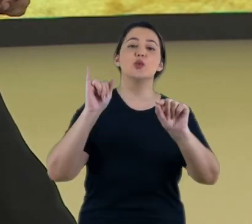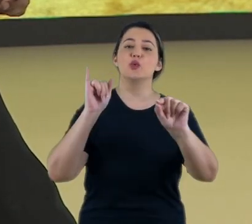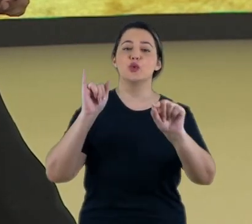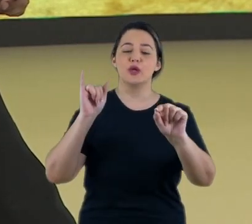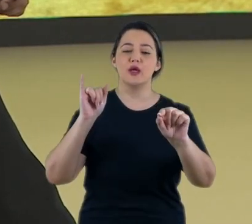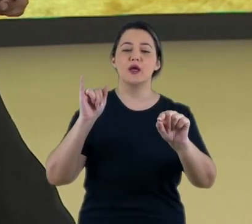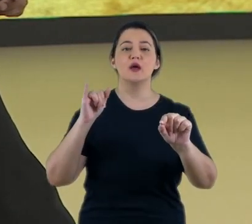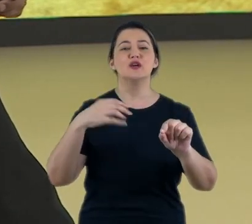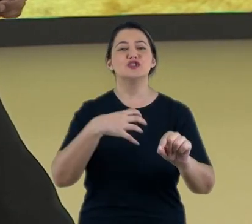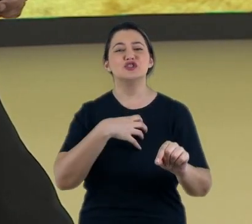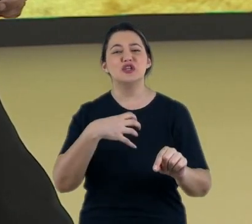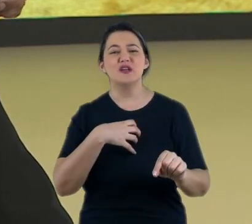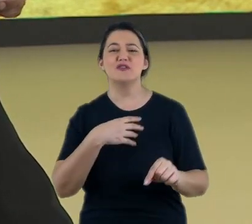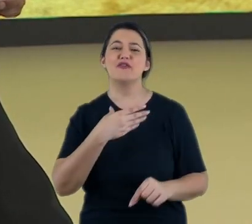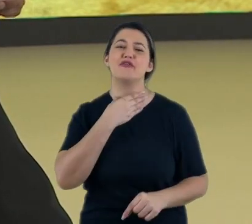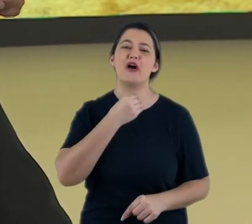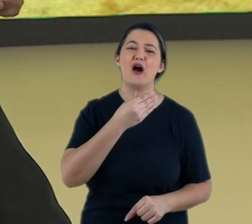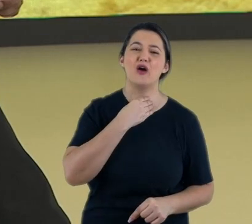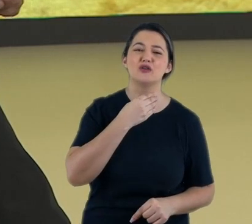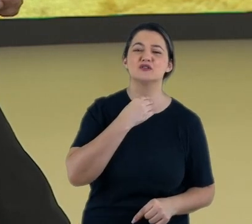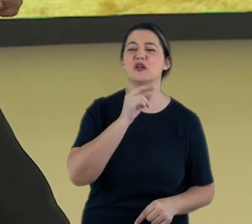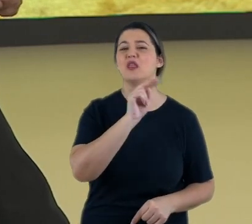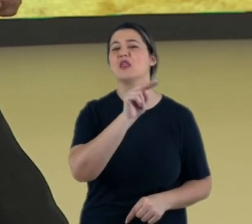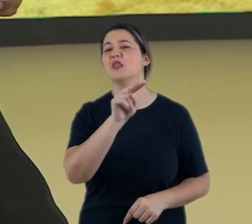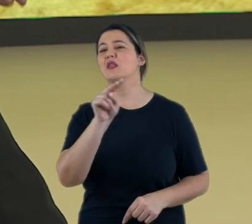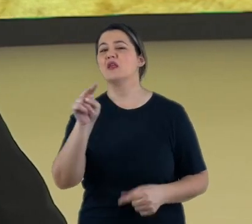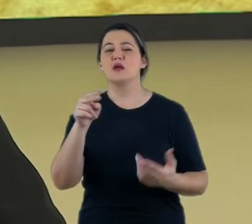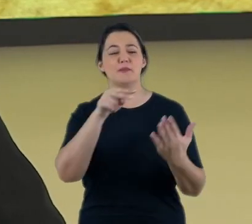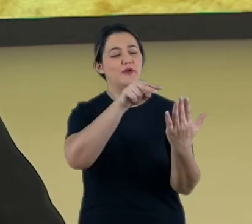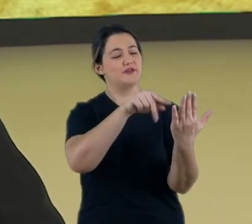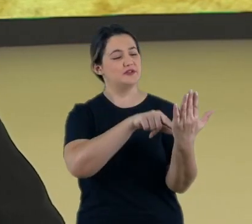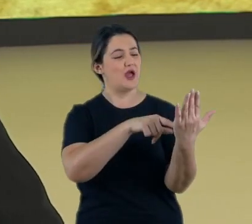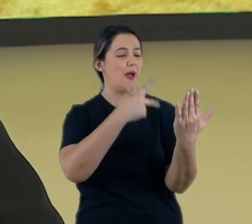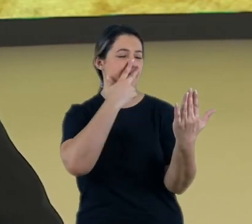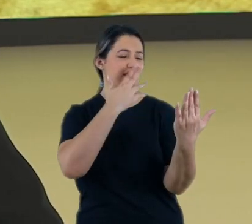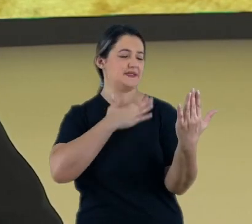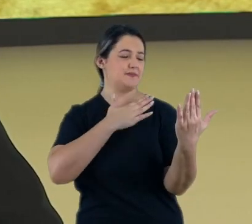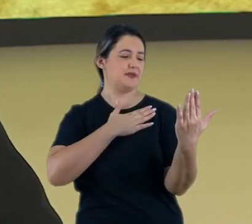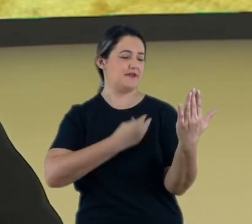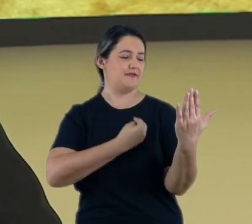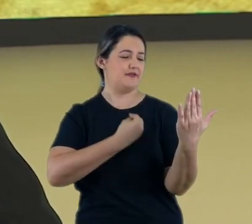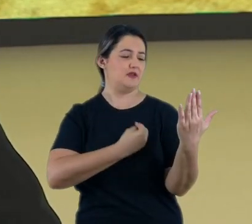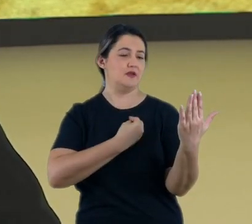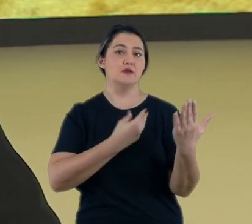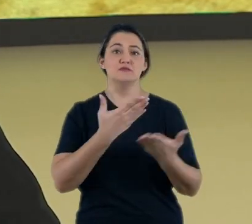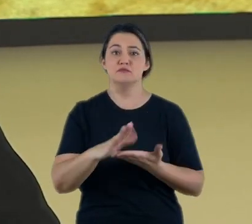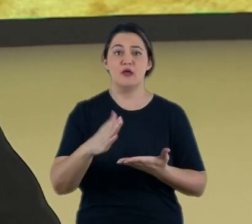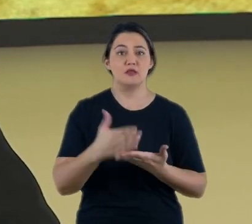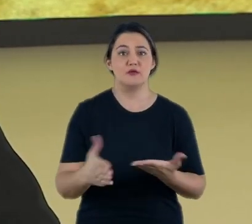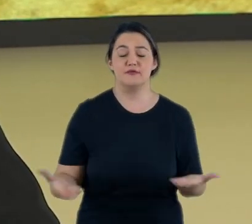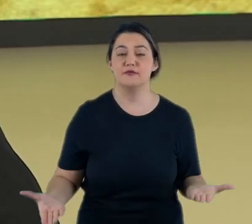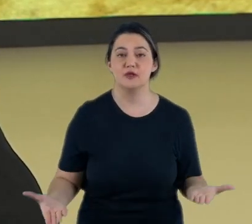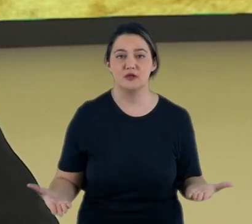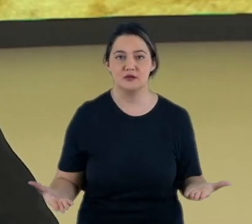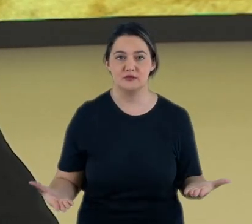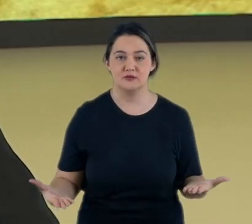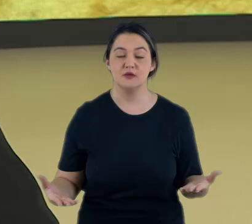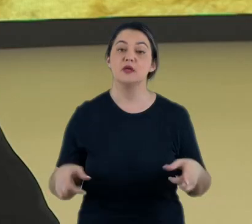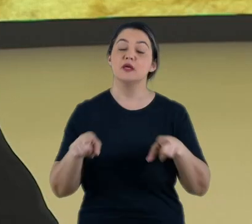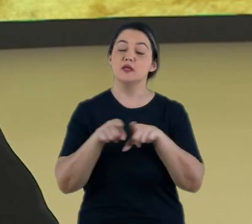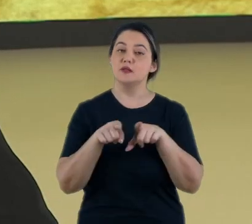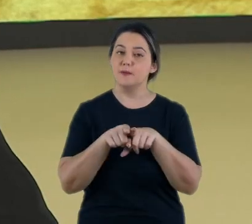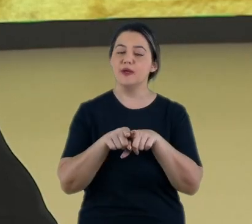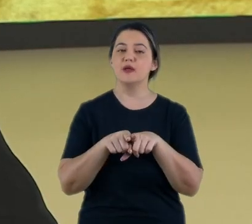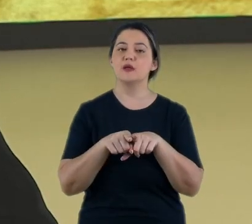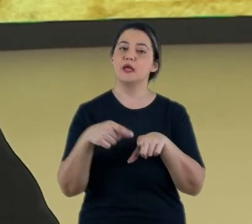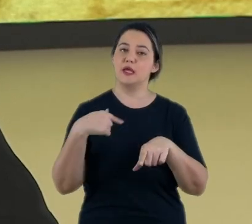aquela forma artificial de enxergar na profecia algo do nosso tempo que às vezes não tem nada a ver com aquilo. E em quarto e último